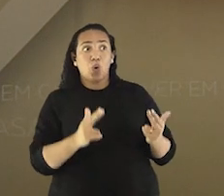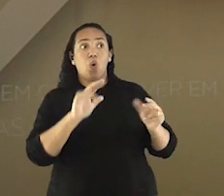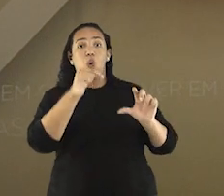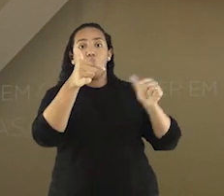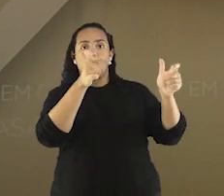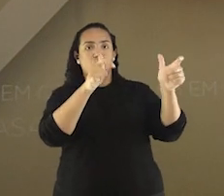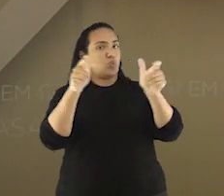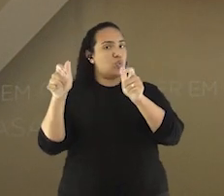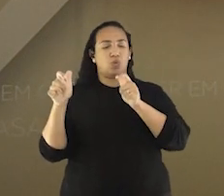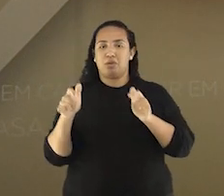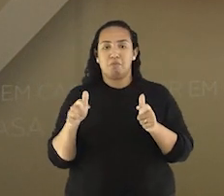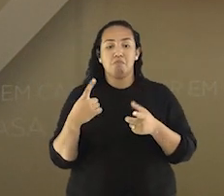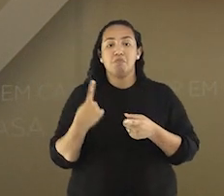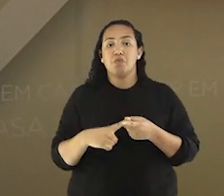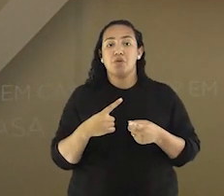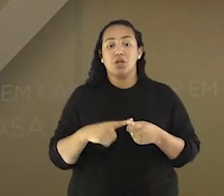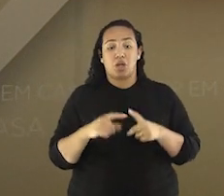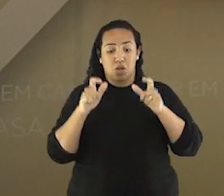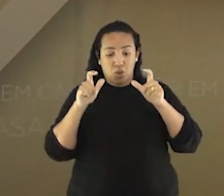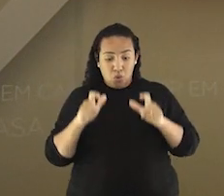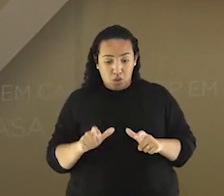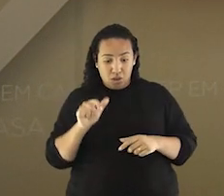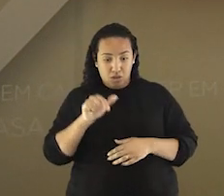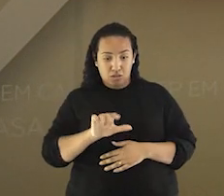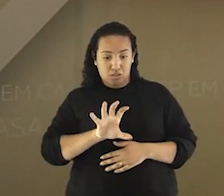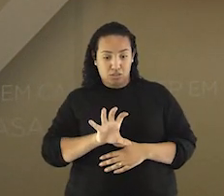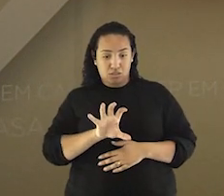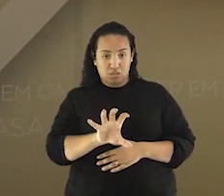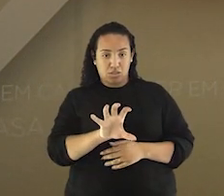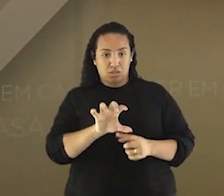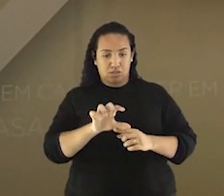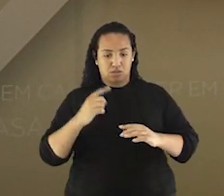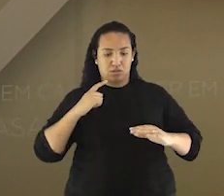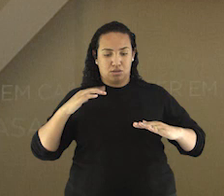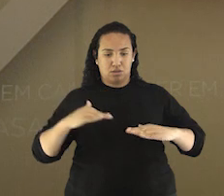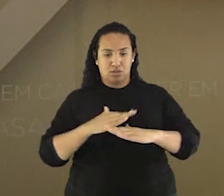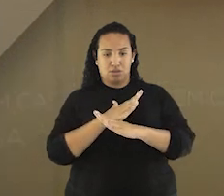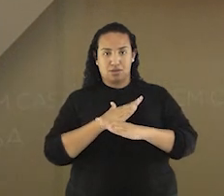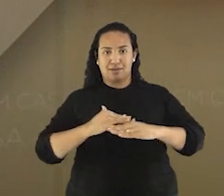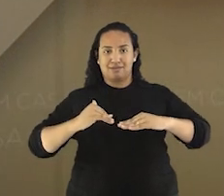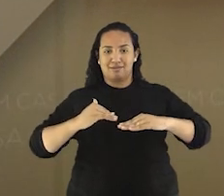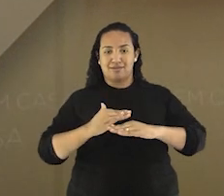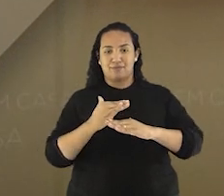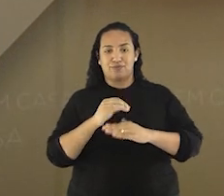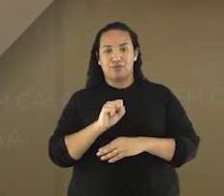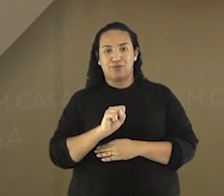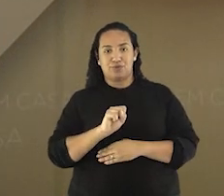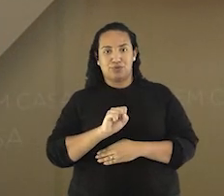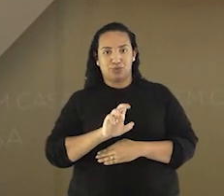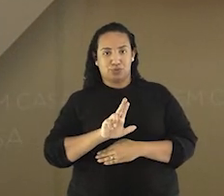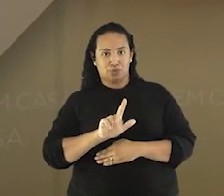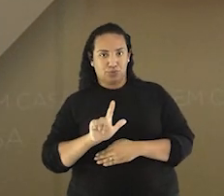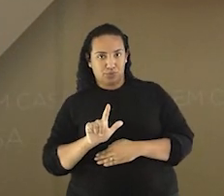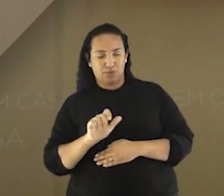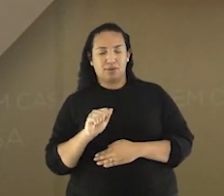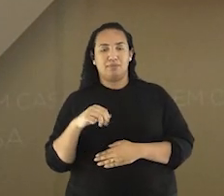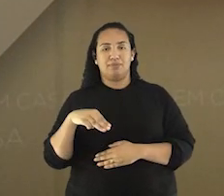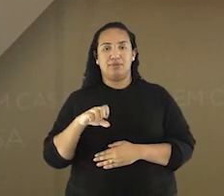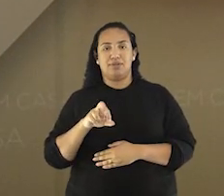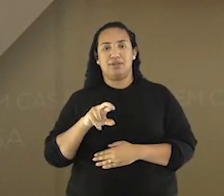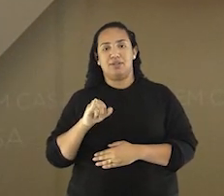terremotos, pois está localizado no centro da placa tectônica sul-americana. Então, podemos dizer que